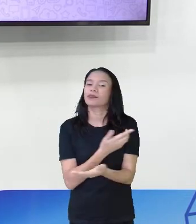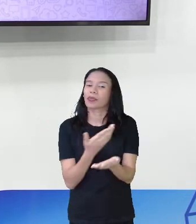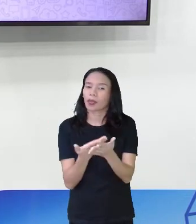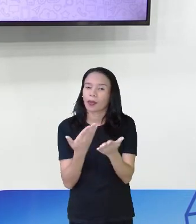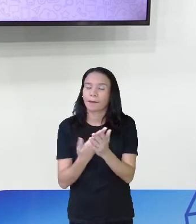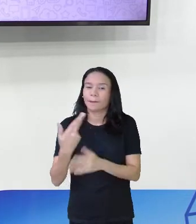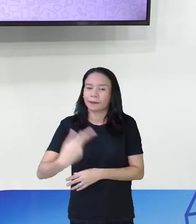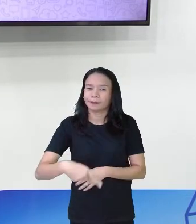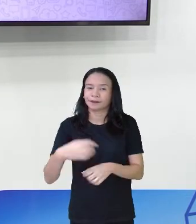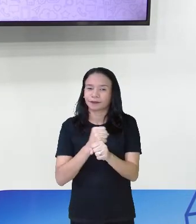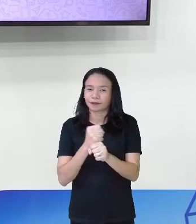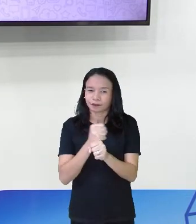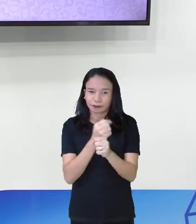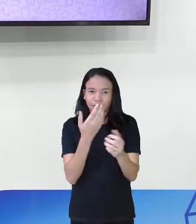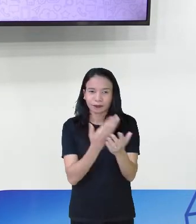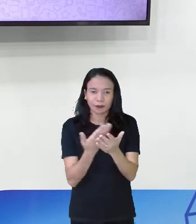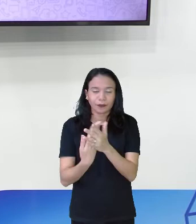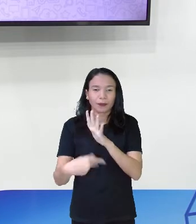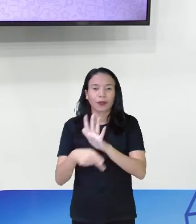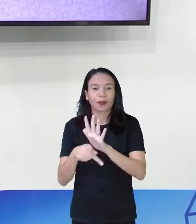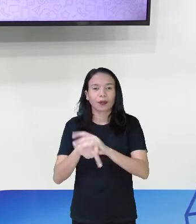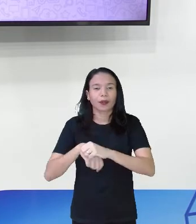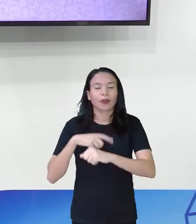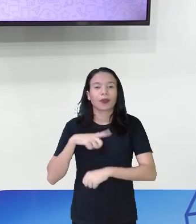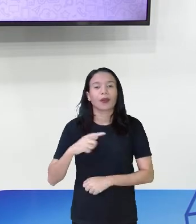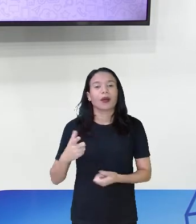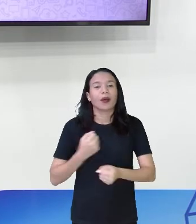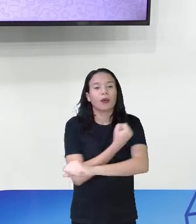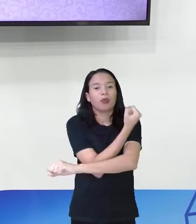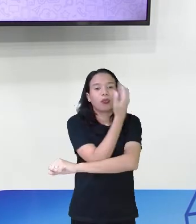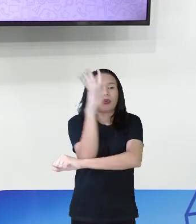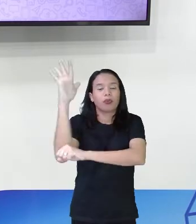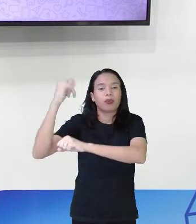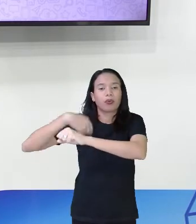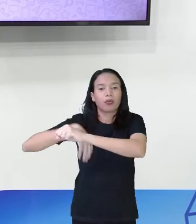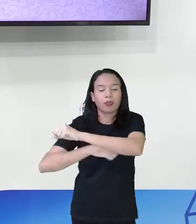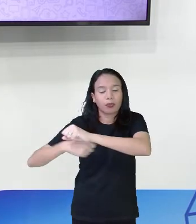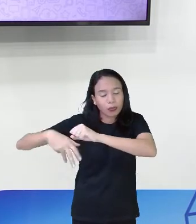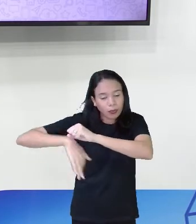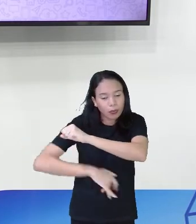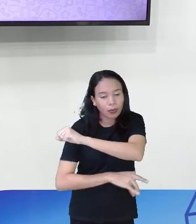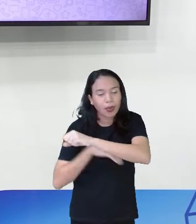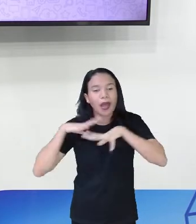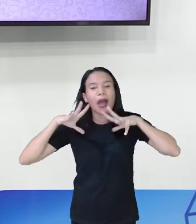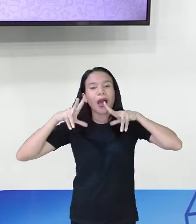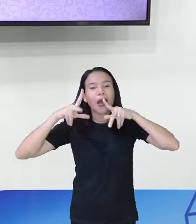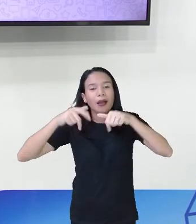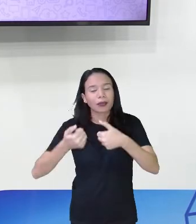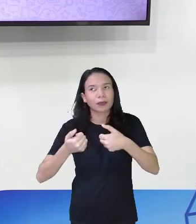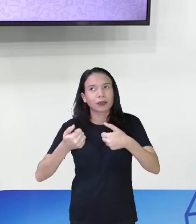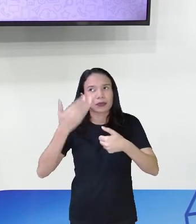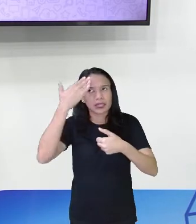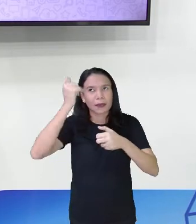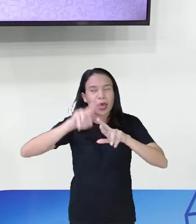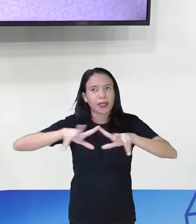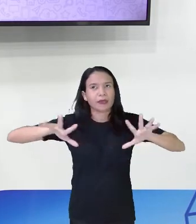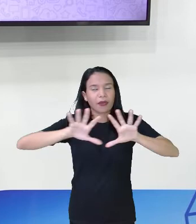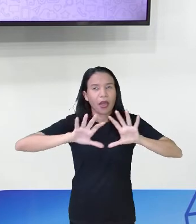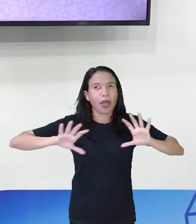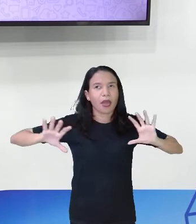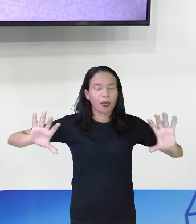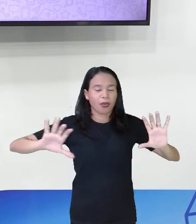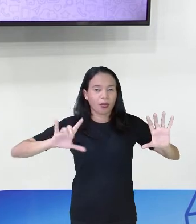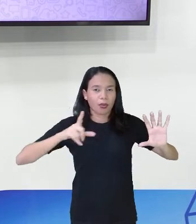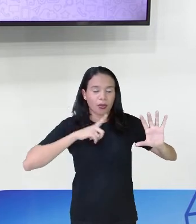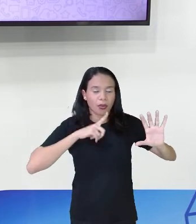aqui esse ano, quando trabalhamos biodiversidade. Você sabe me explicar a diferença de um animal extinto para um animal